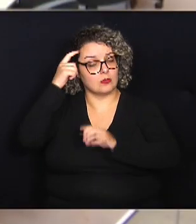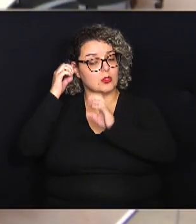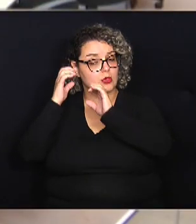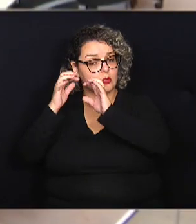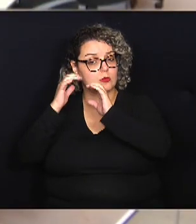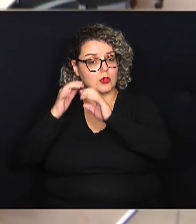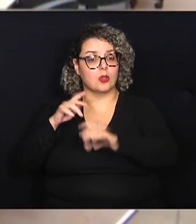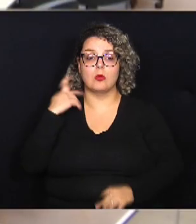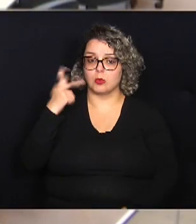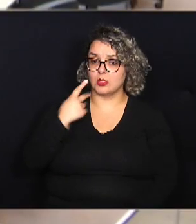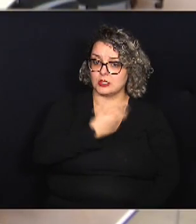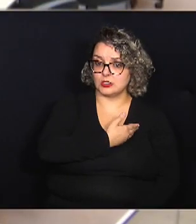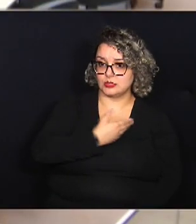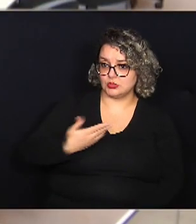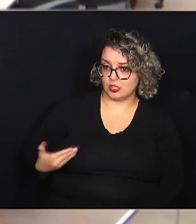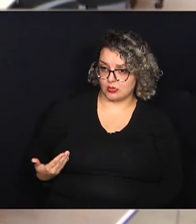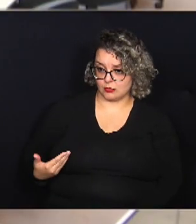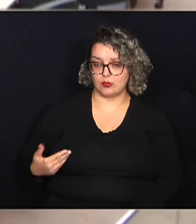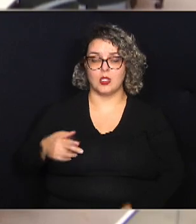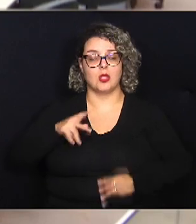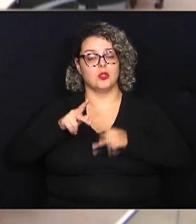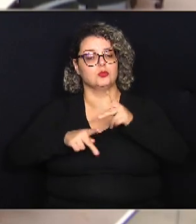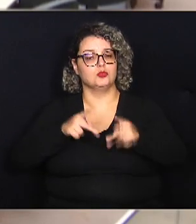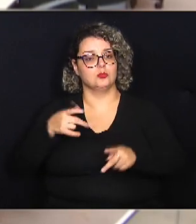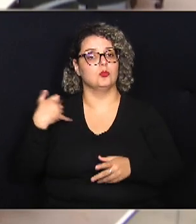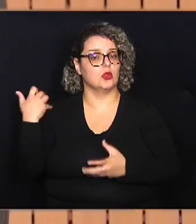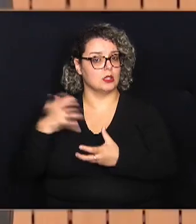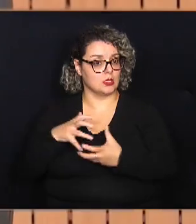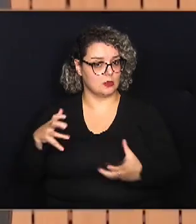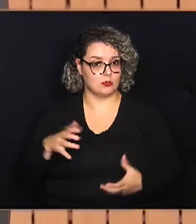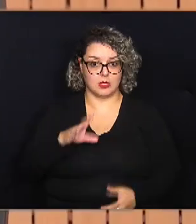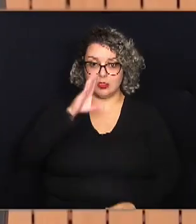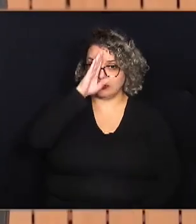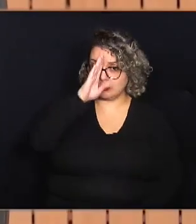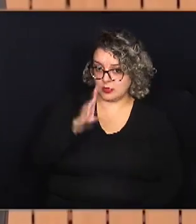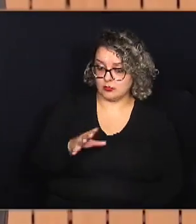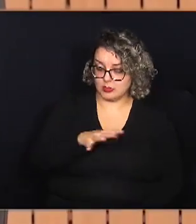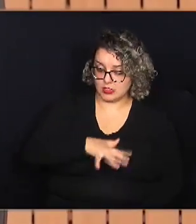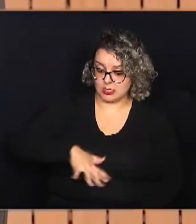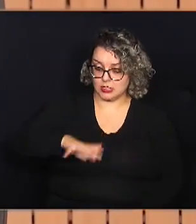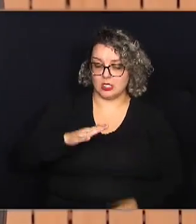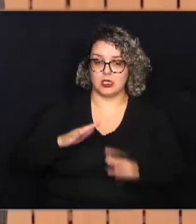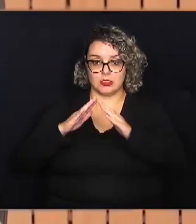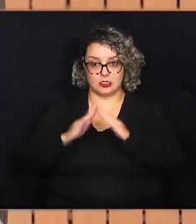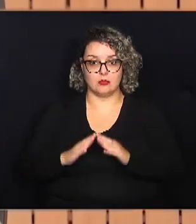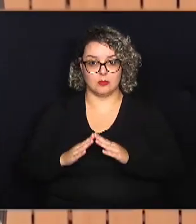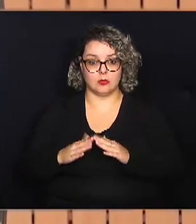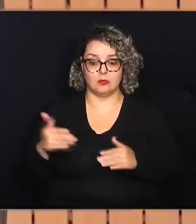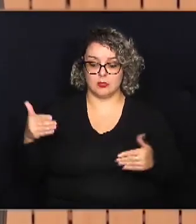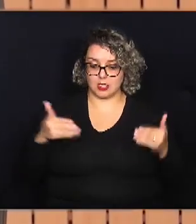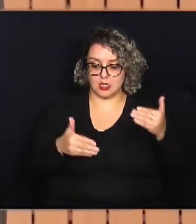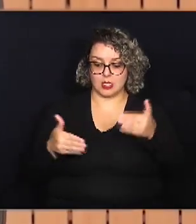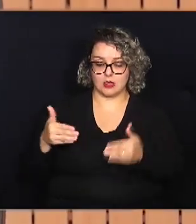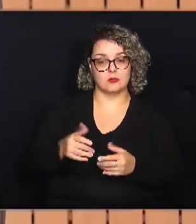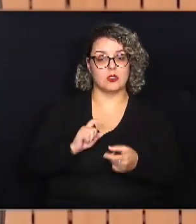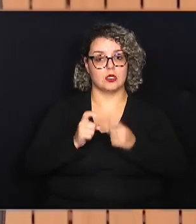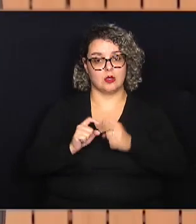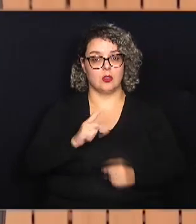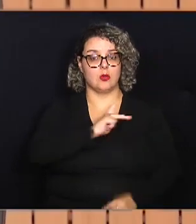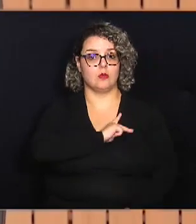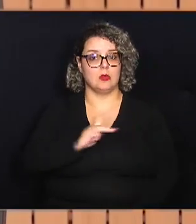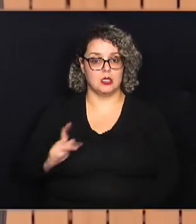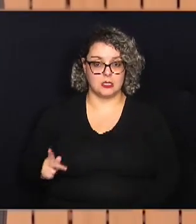sobre políticas públicas para a população idosa, principalmente na área da habitação. Participaram da reunião o